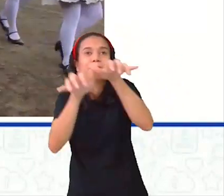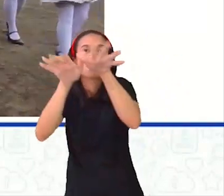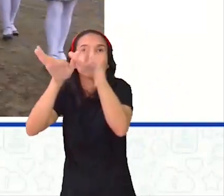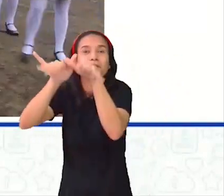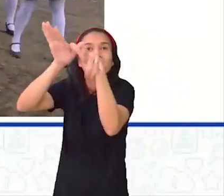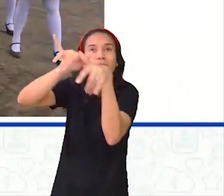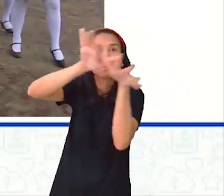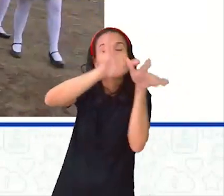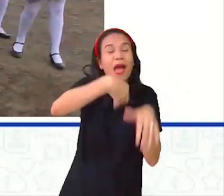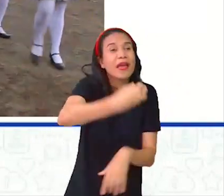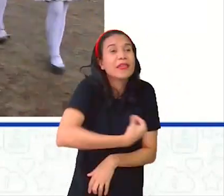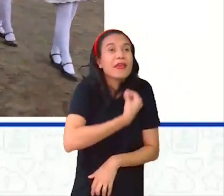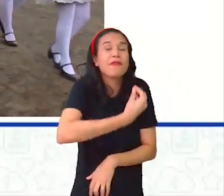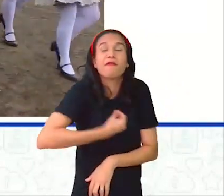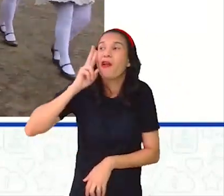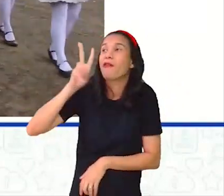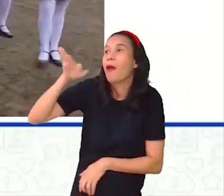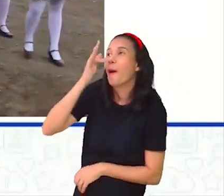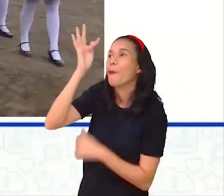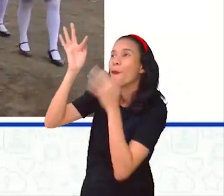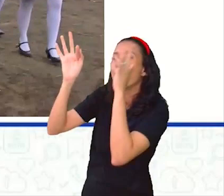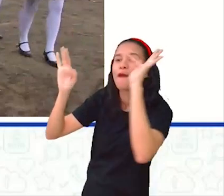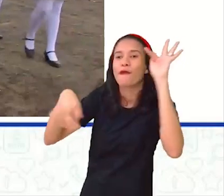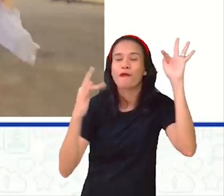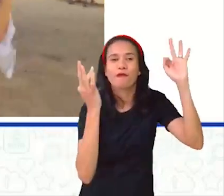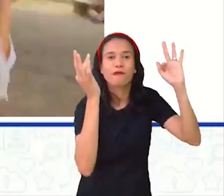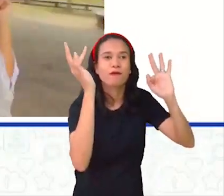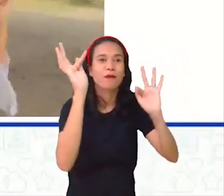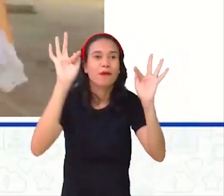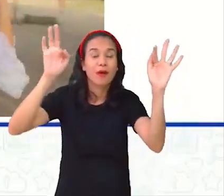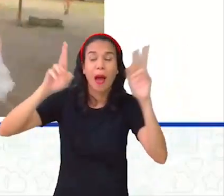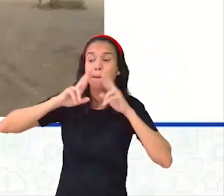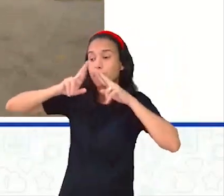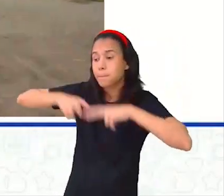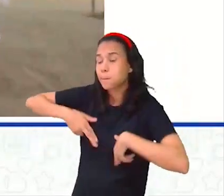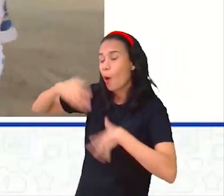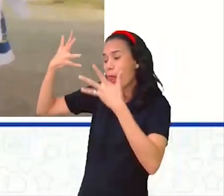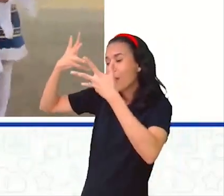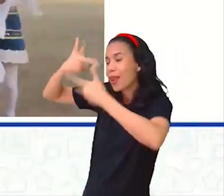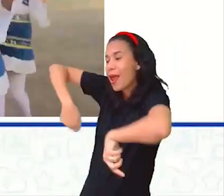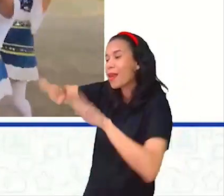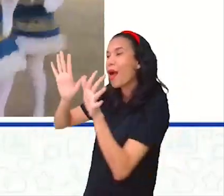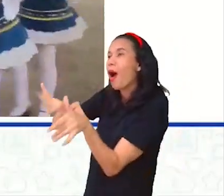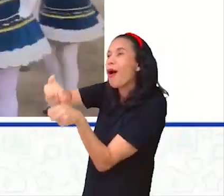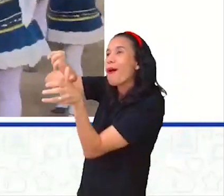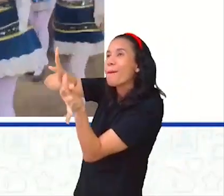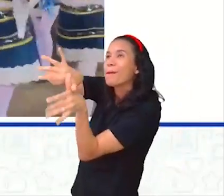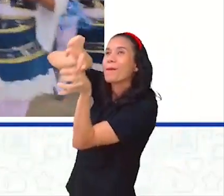que vives no meu jardim, responde, oh, linda borboleta,